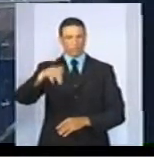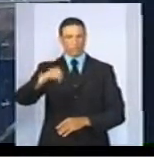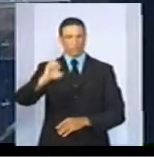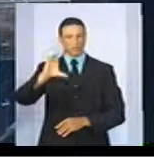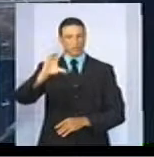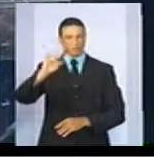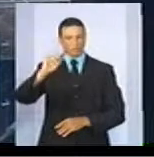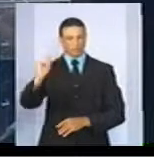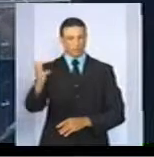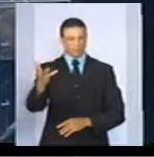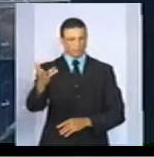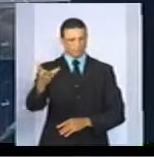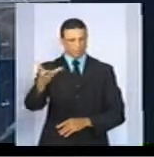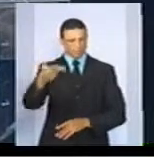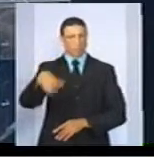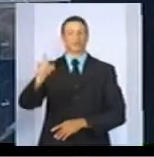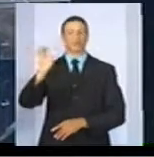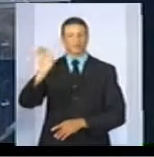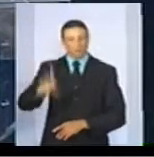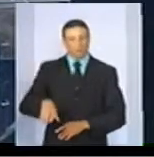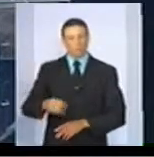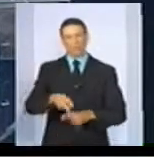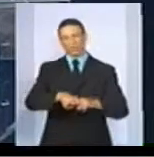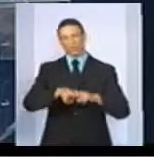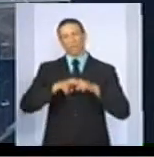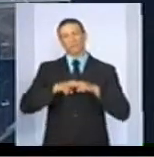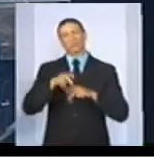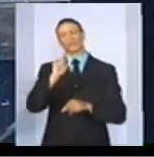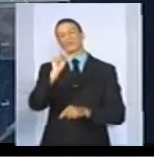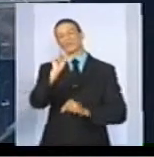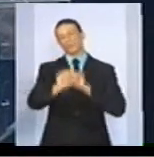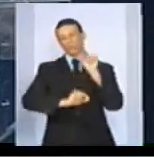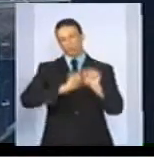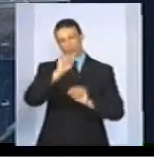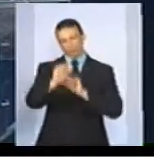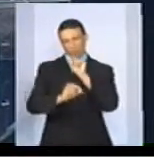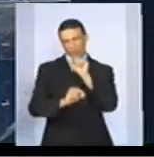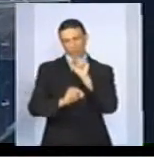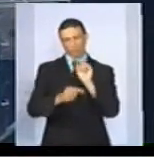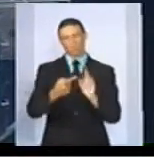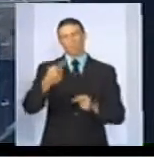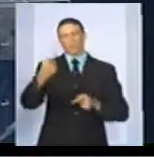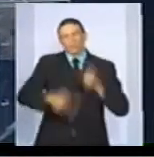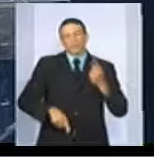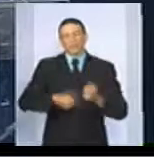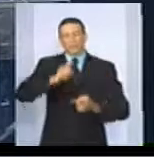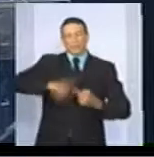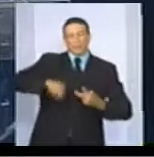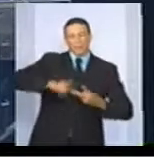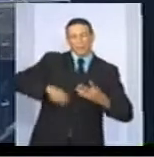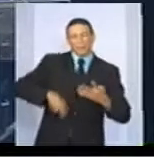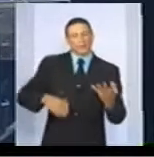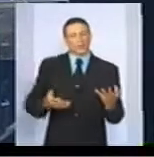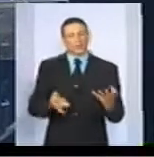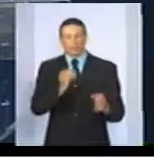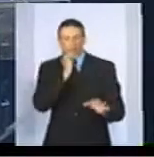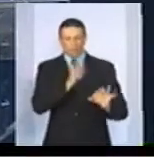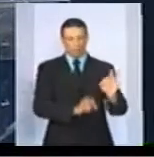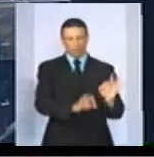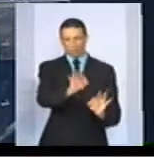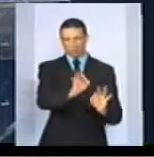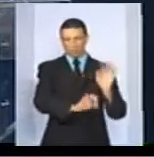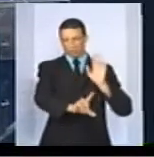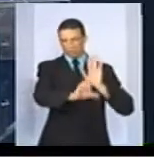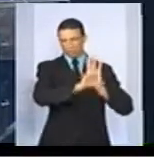eficiência são portanto aqui impugnados os dispositivos a